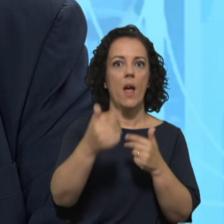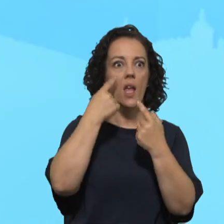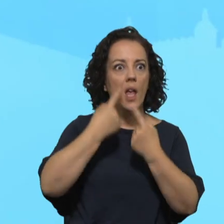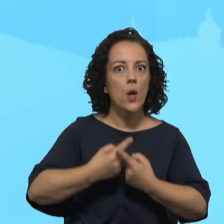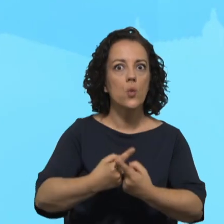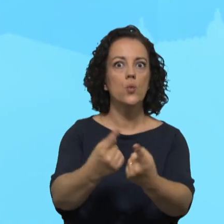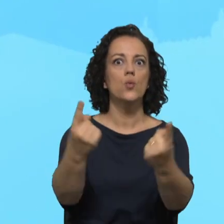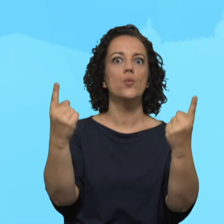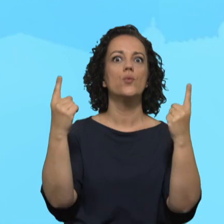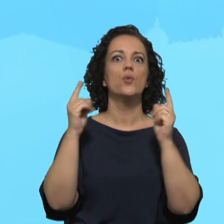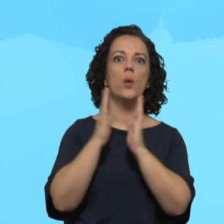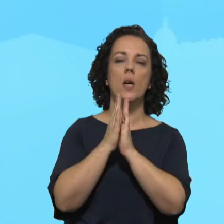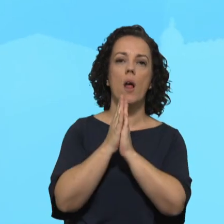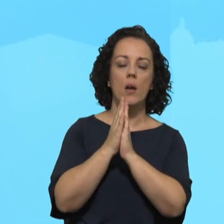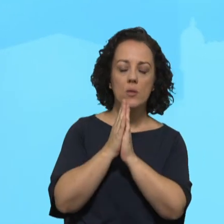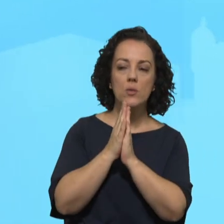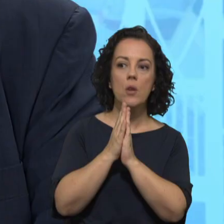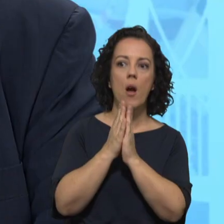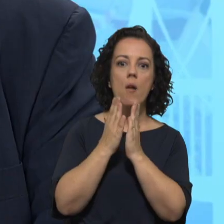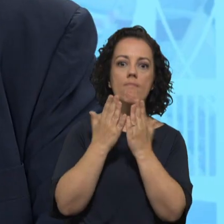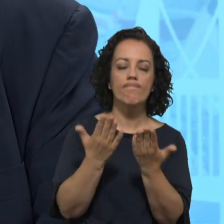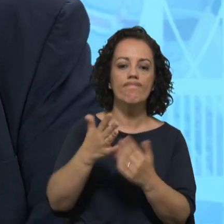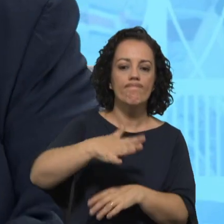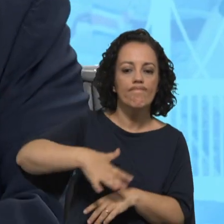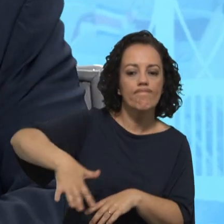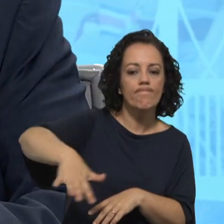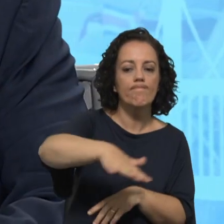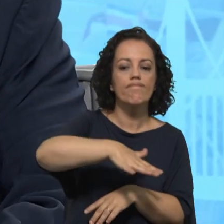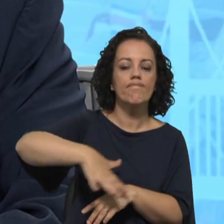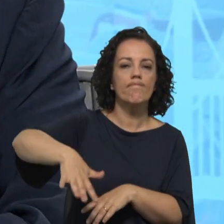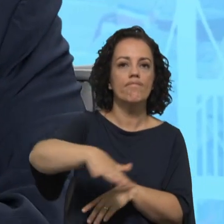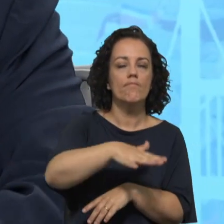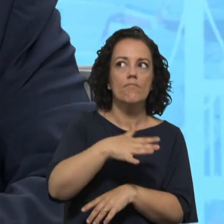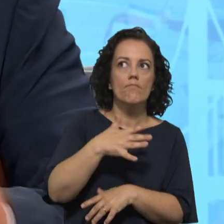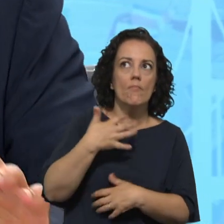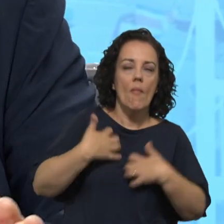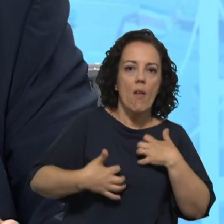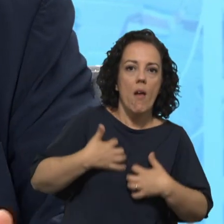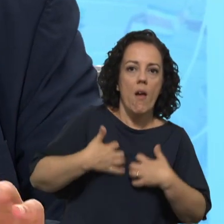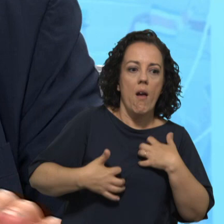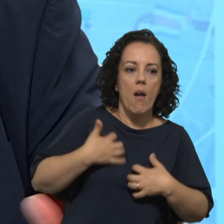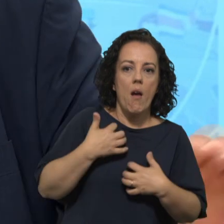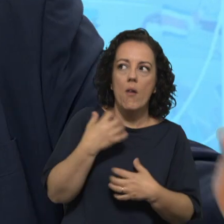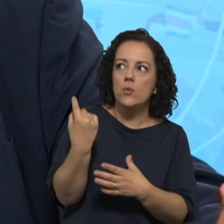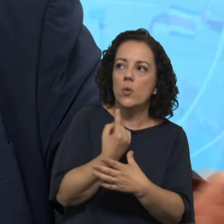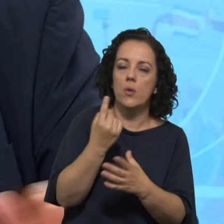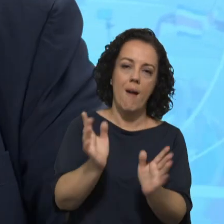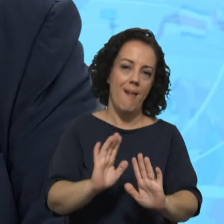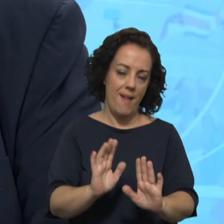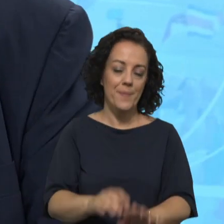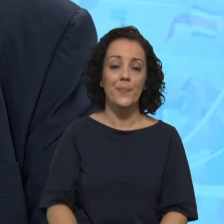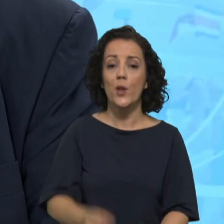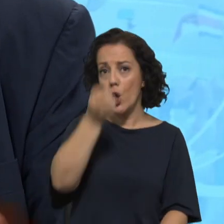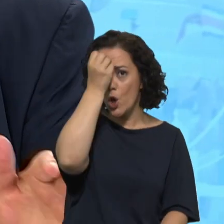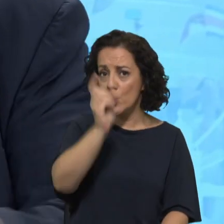abre à Igreja. É verdade, nós estamos a viver, não nos podemos nunca esquecer, estamos a viver a grande festa que começámos no domingo